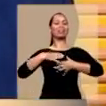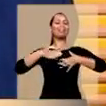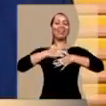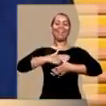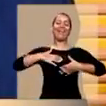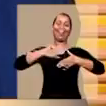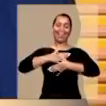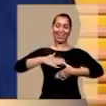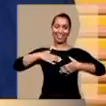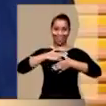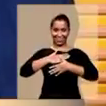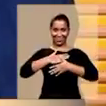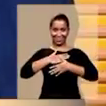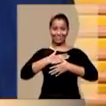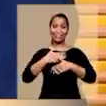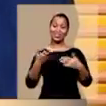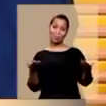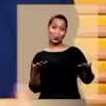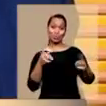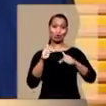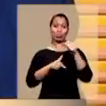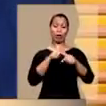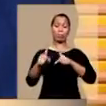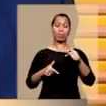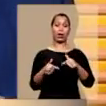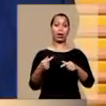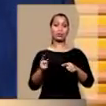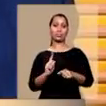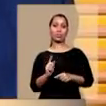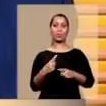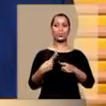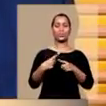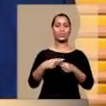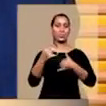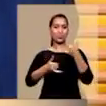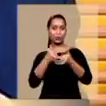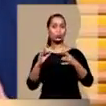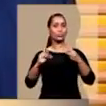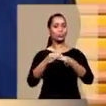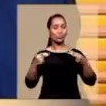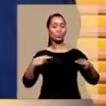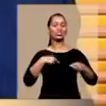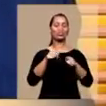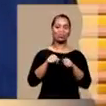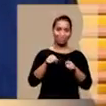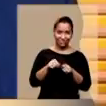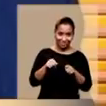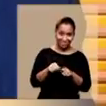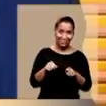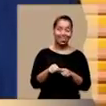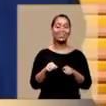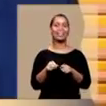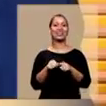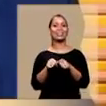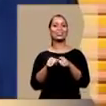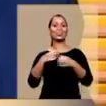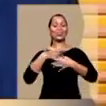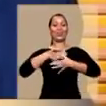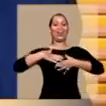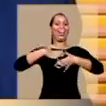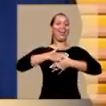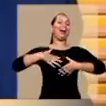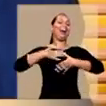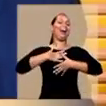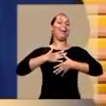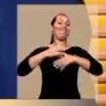mais satisfeito. Eu costumo até brincar, falei, hoje eu não trabalho mais porque eu me divirto, porque tudo que eu estou fazendo é algo que eu faço com tanto